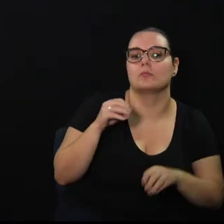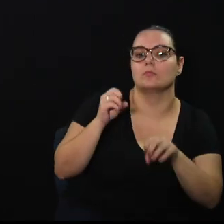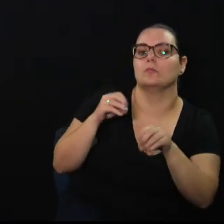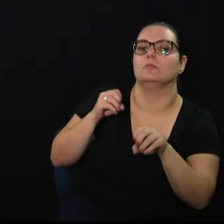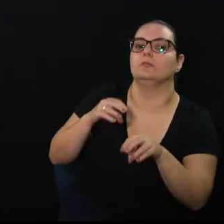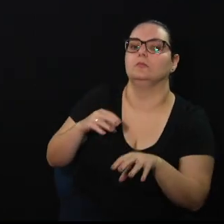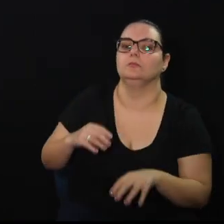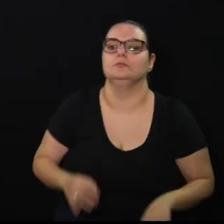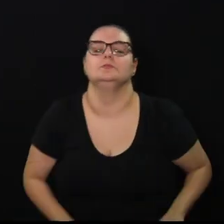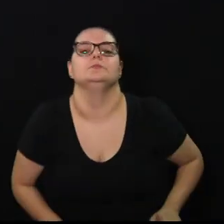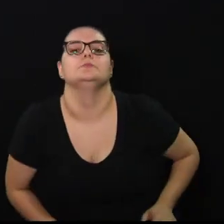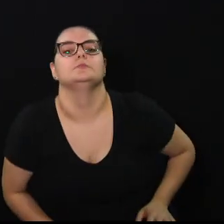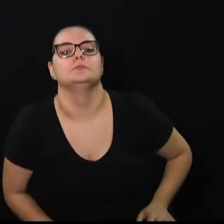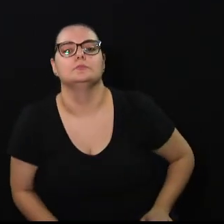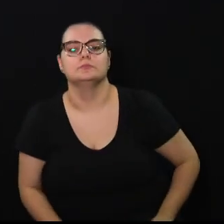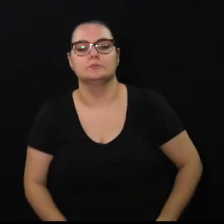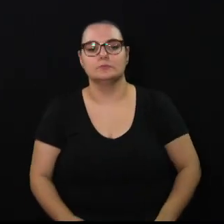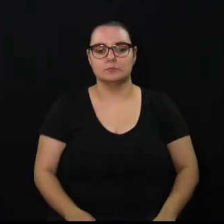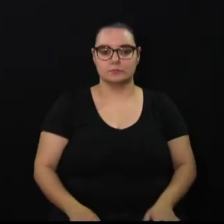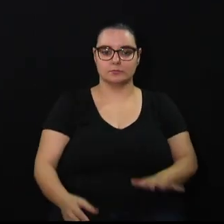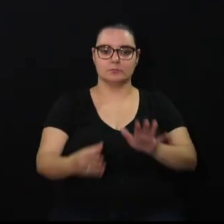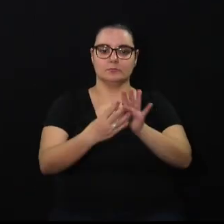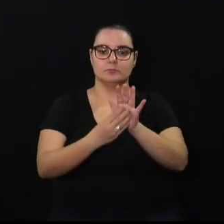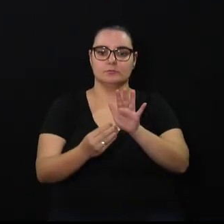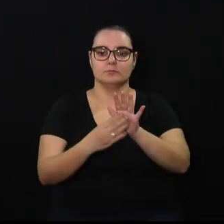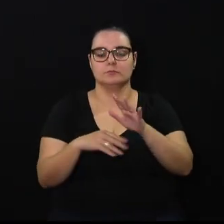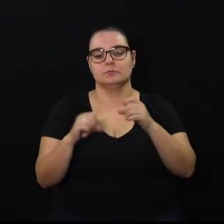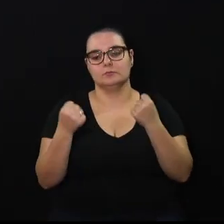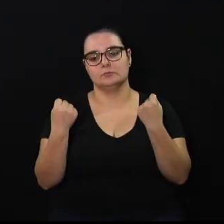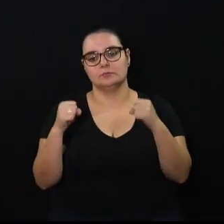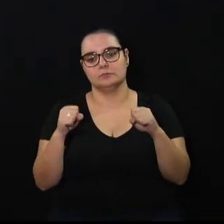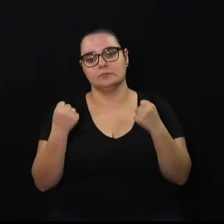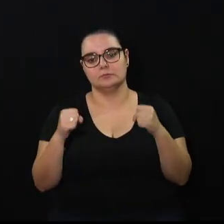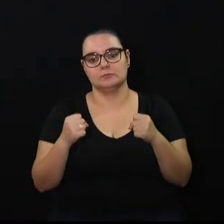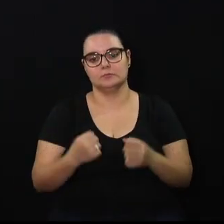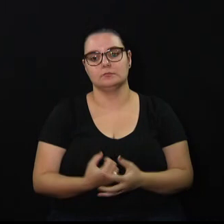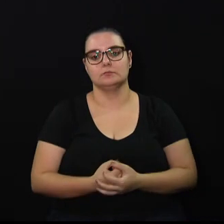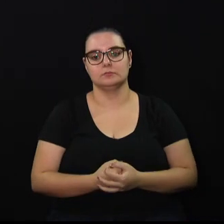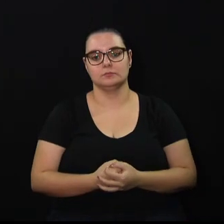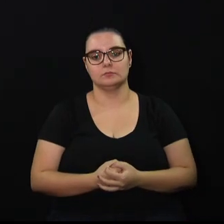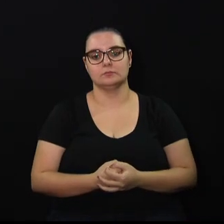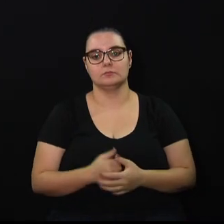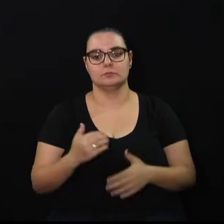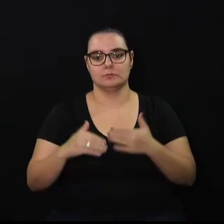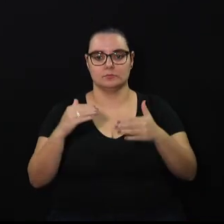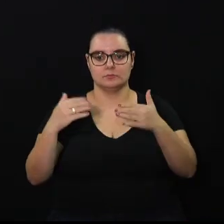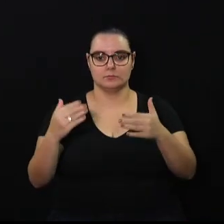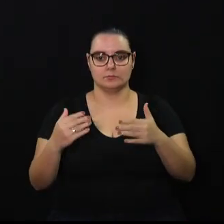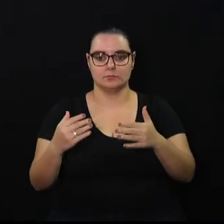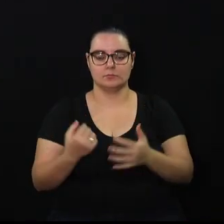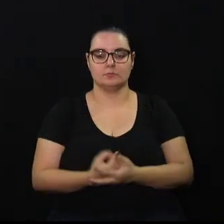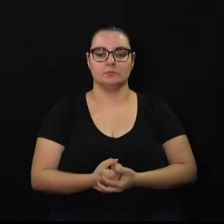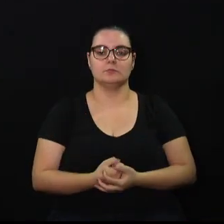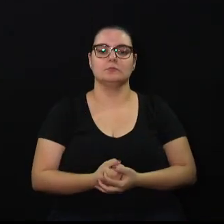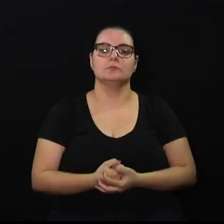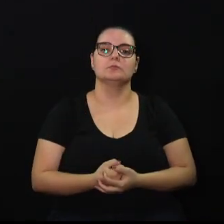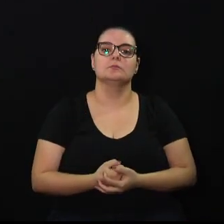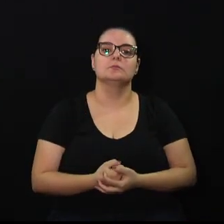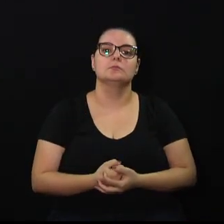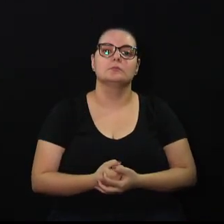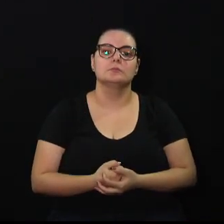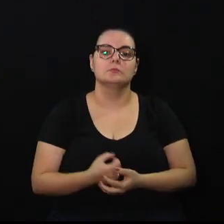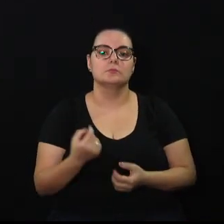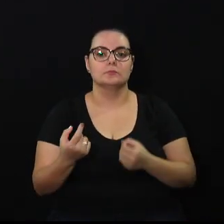geralmente limitação motora é dentro de de casos de desenvolvimento típico ela acontece